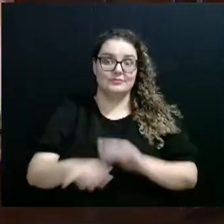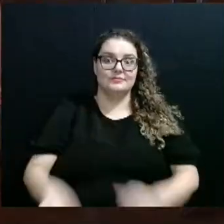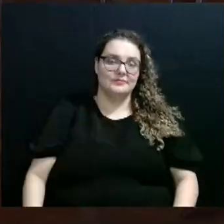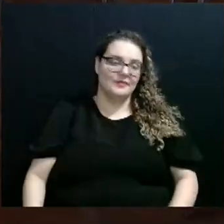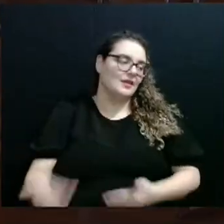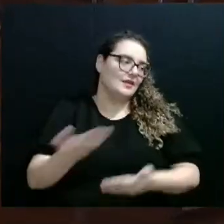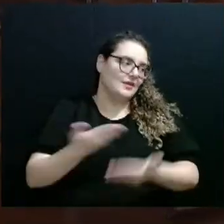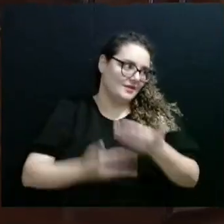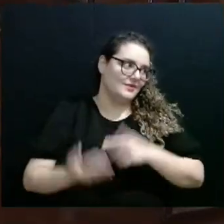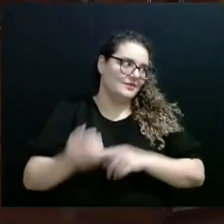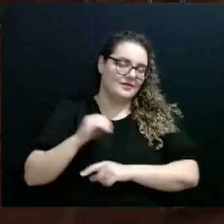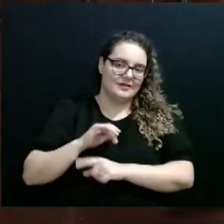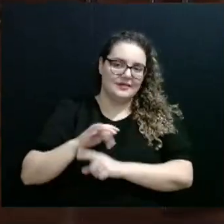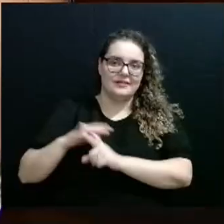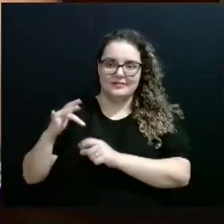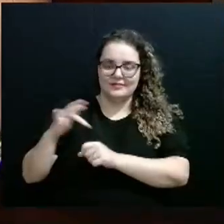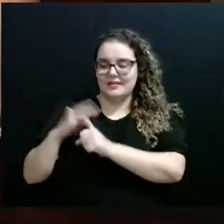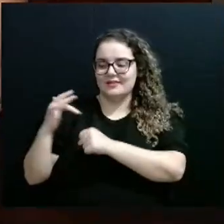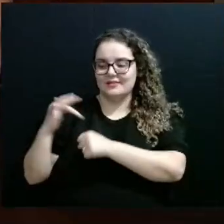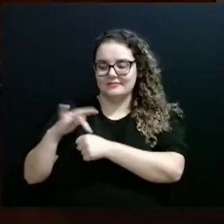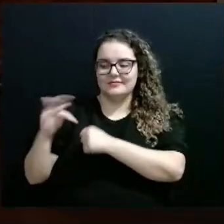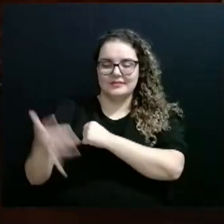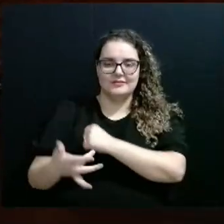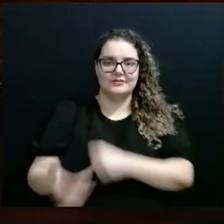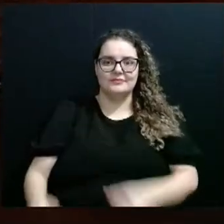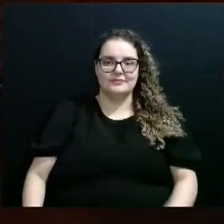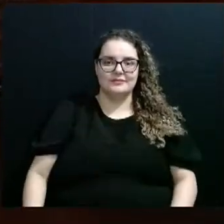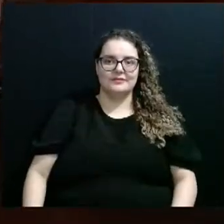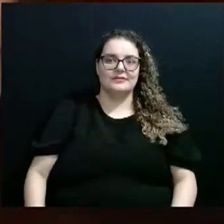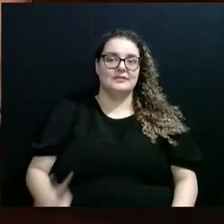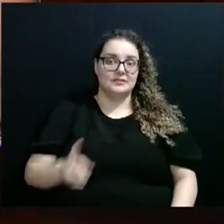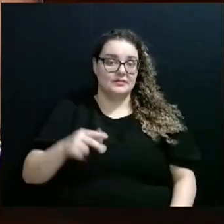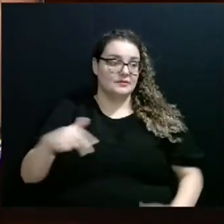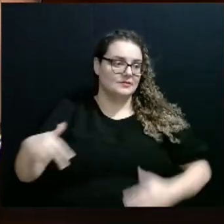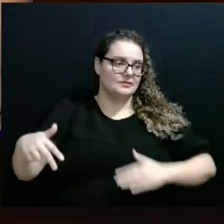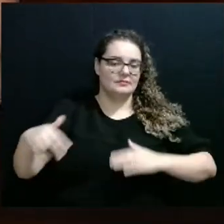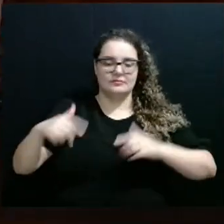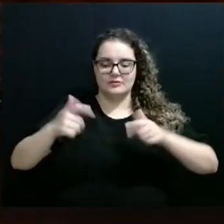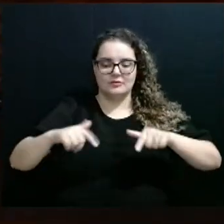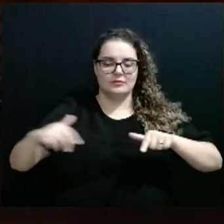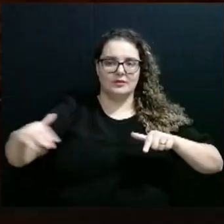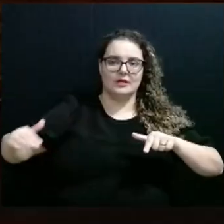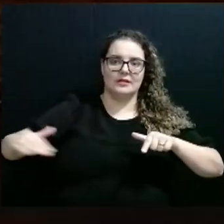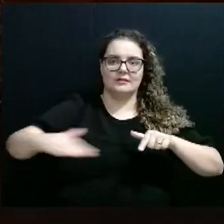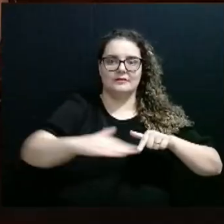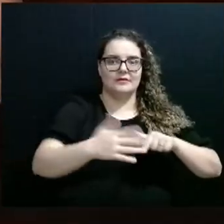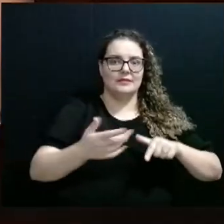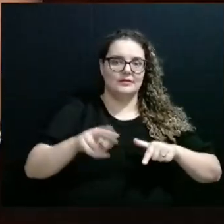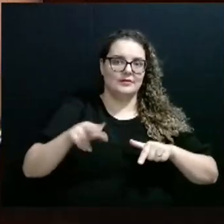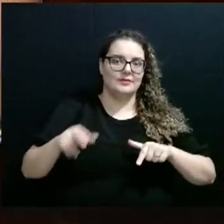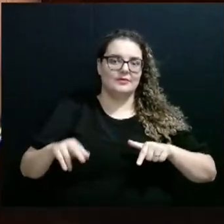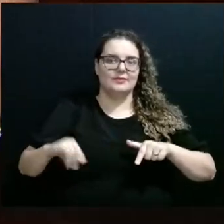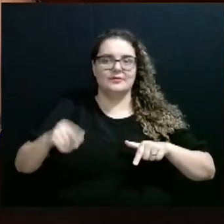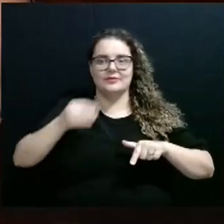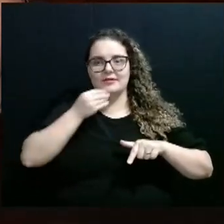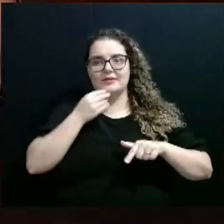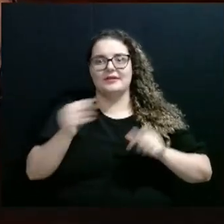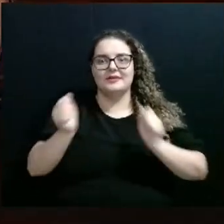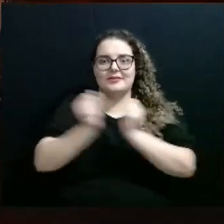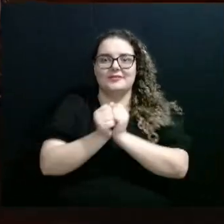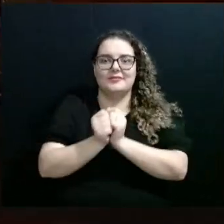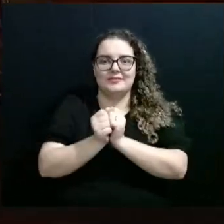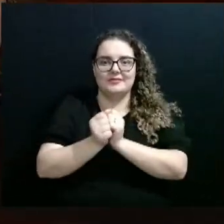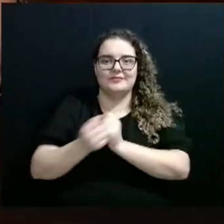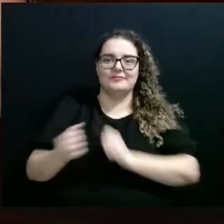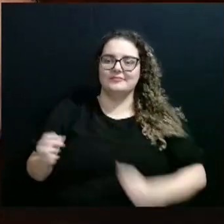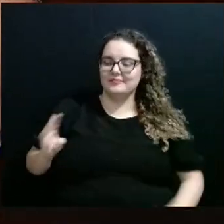A gente sempre passou por aqui, nunca teve oportunidade, mas desta vez a gente trouxe o pequeno, porque a gente faz parte da nossa história